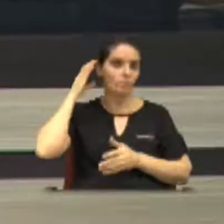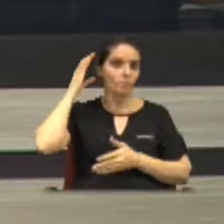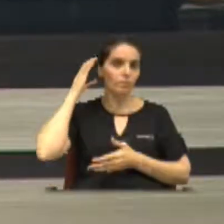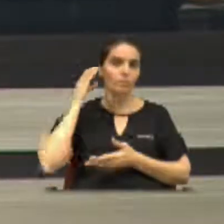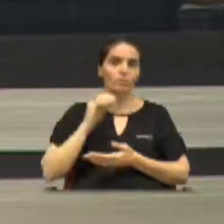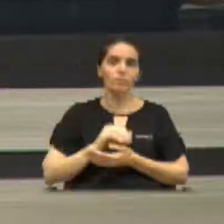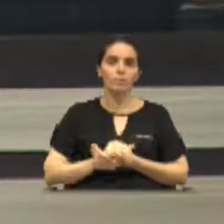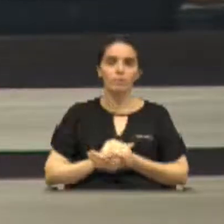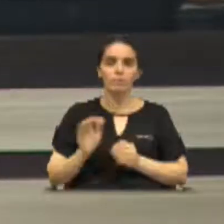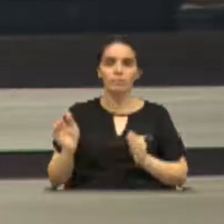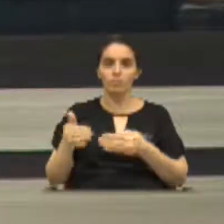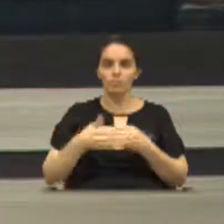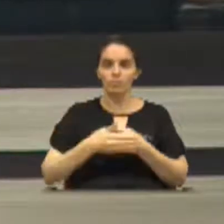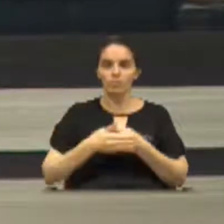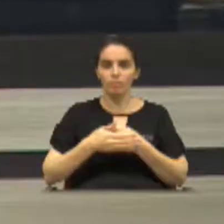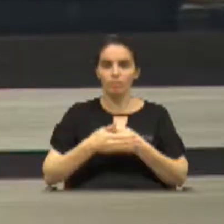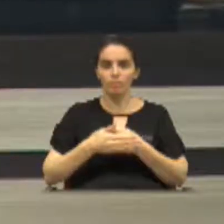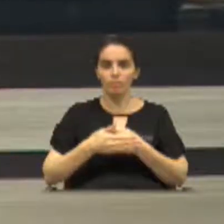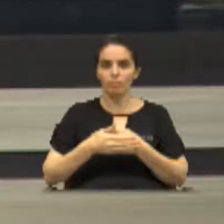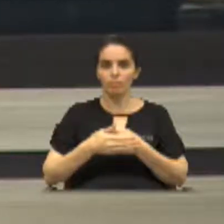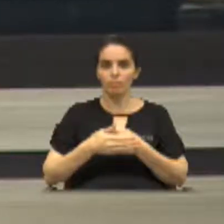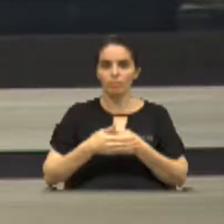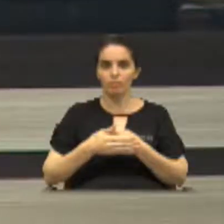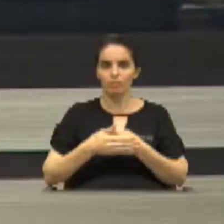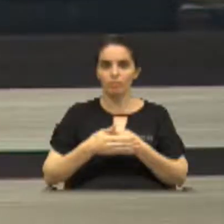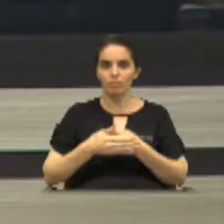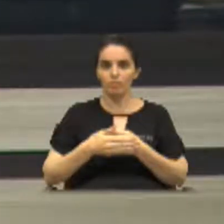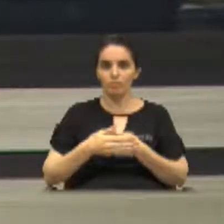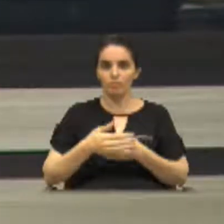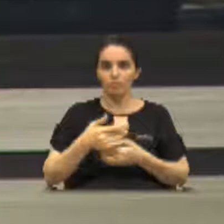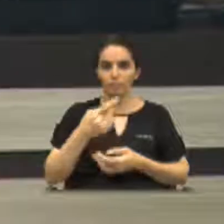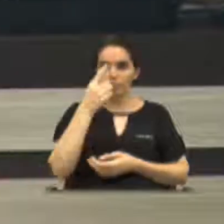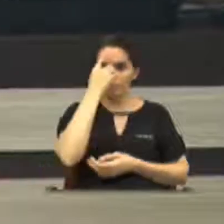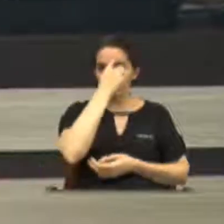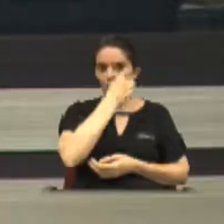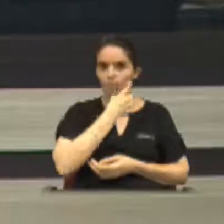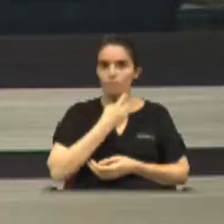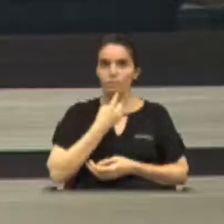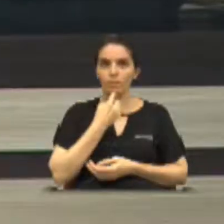e a sessão está suspensa por 30 minutos.